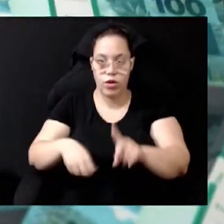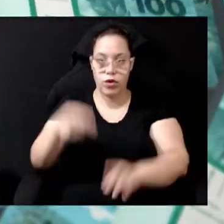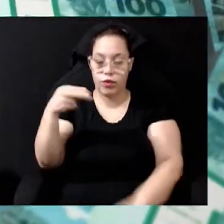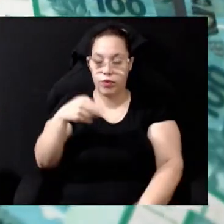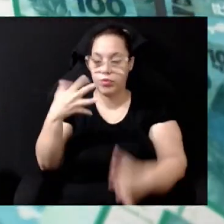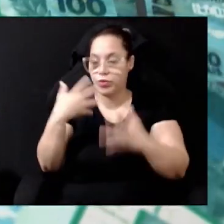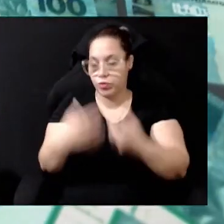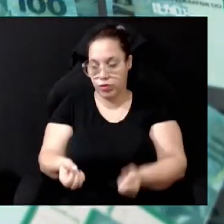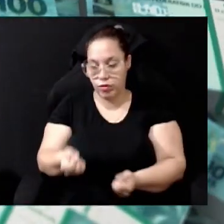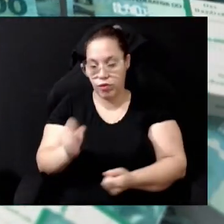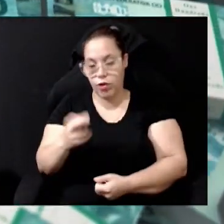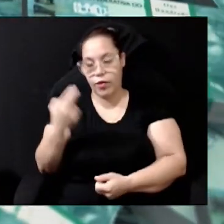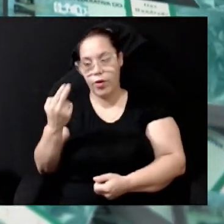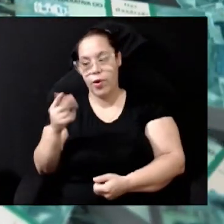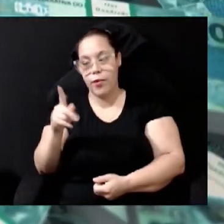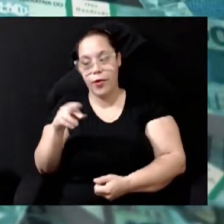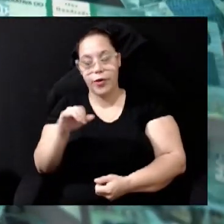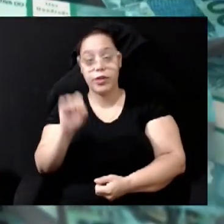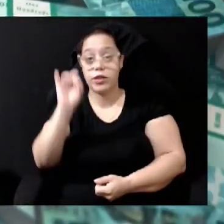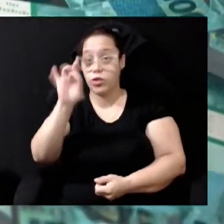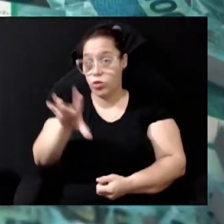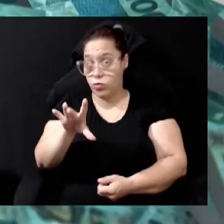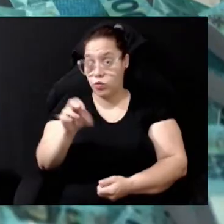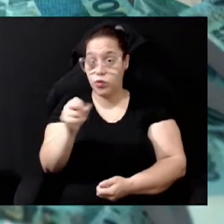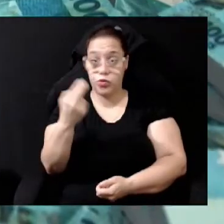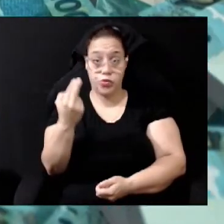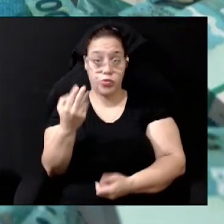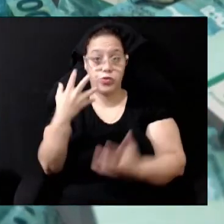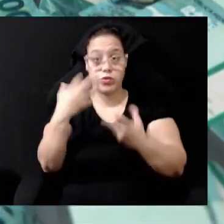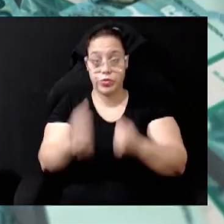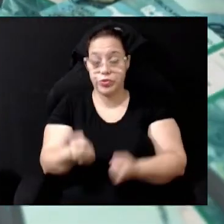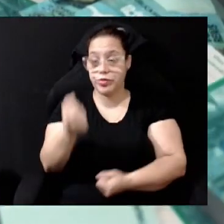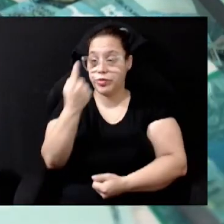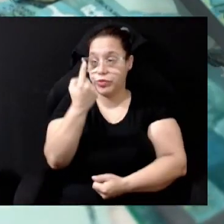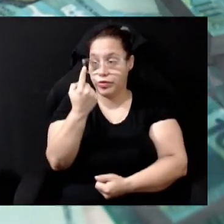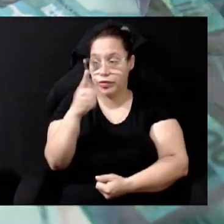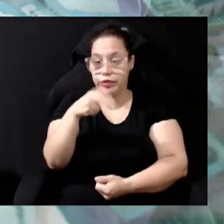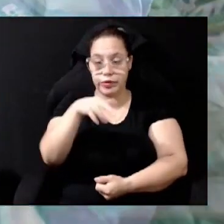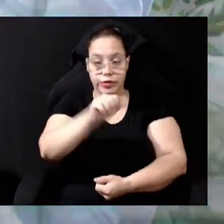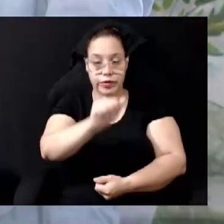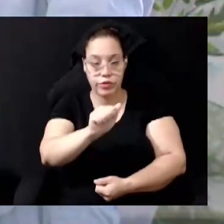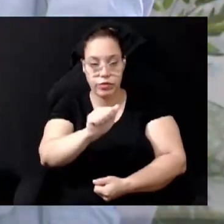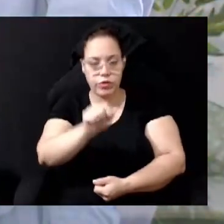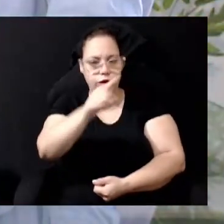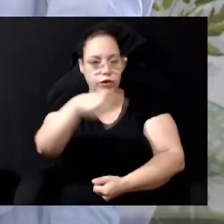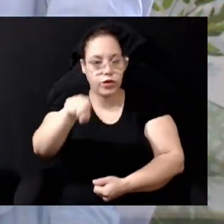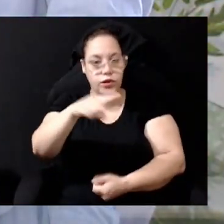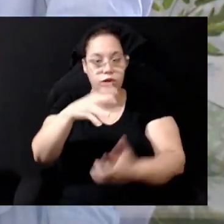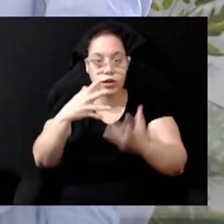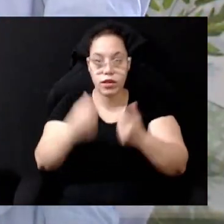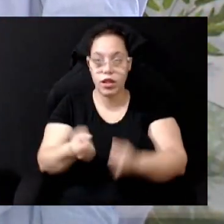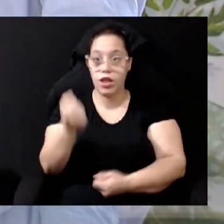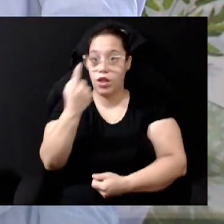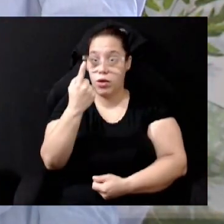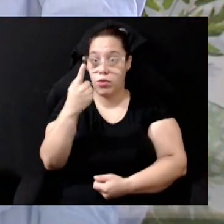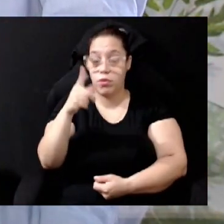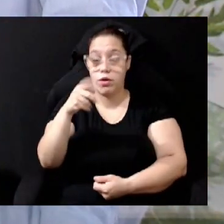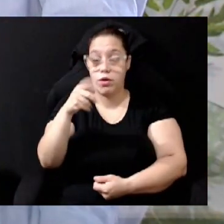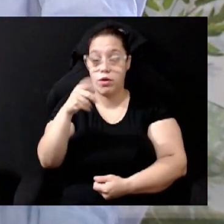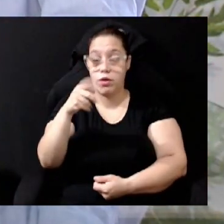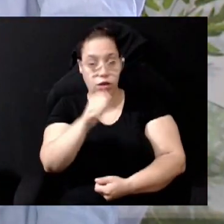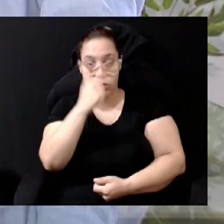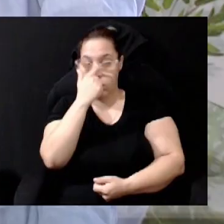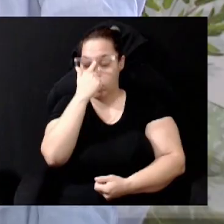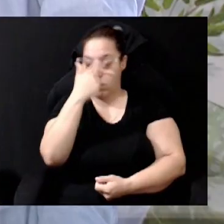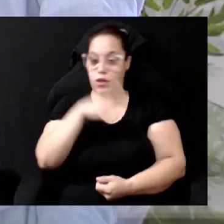ou uma parcela só ou vão receber a primeira parcela. Para aqueles que receberem a primeira parcela, têm direito a